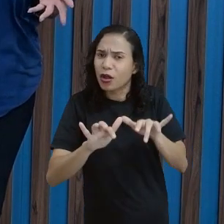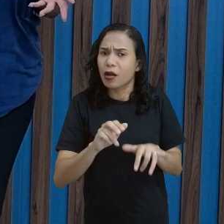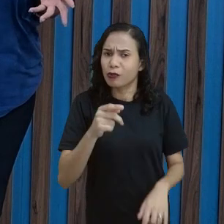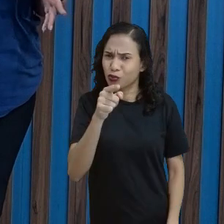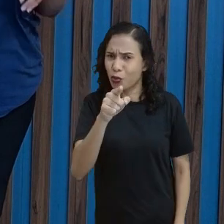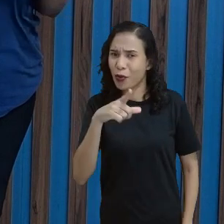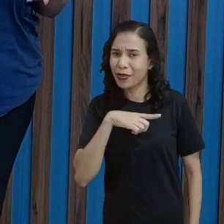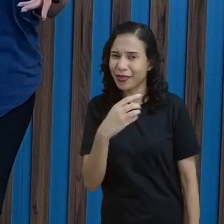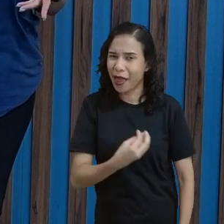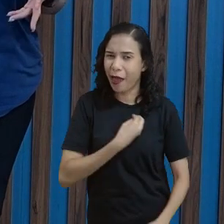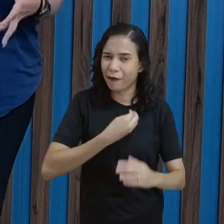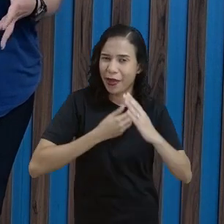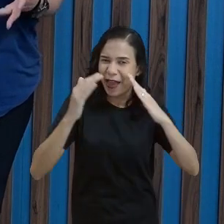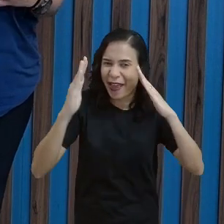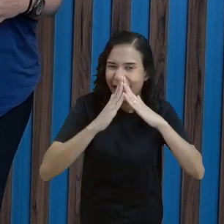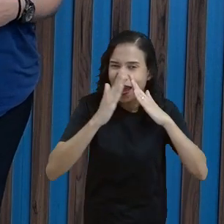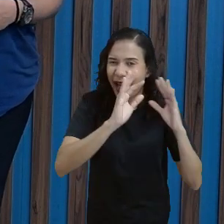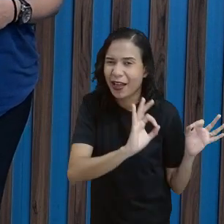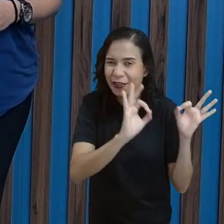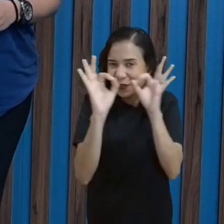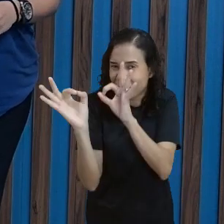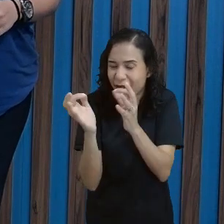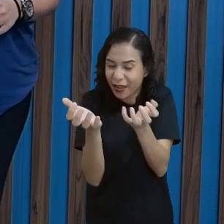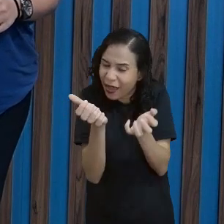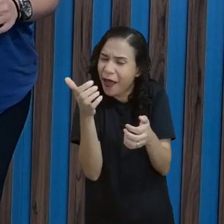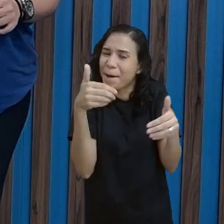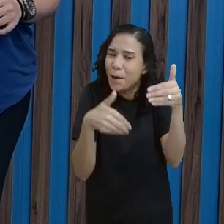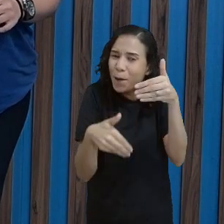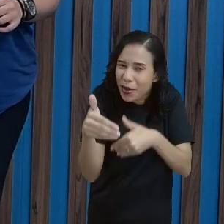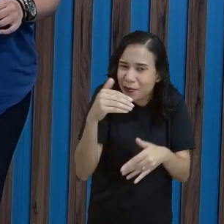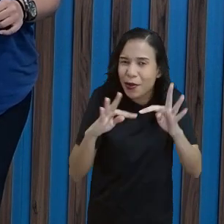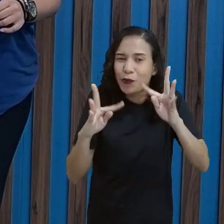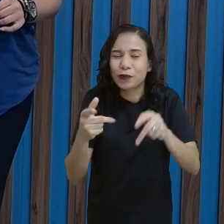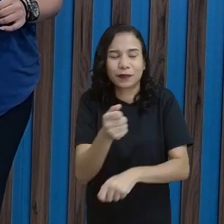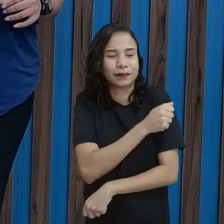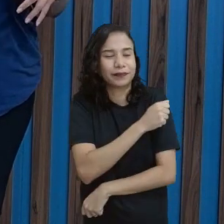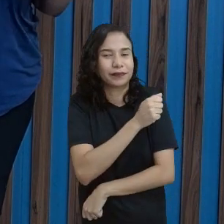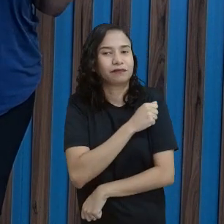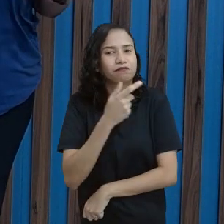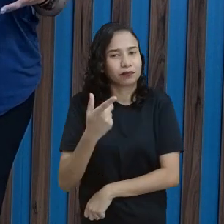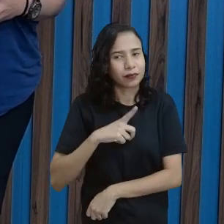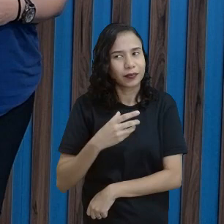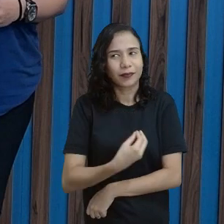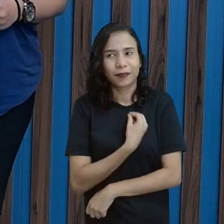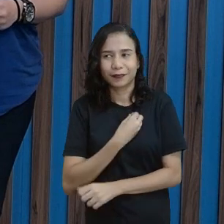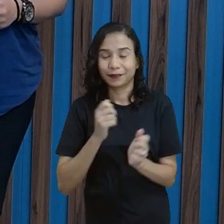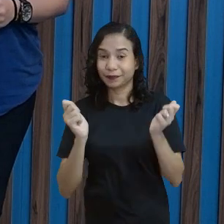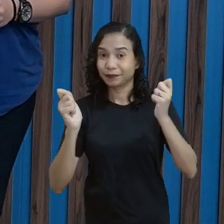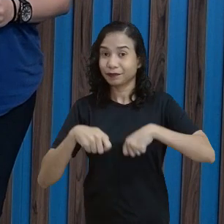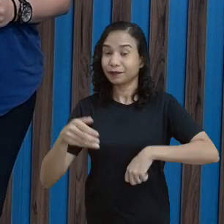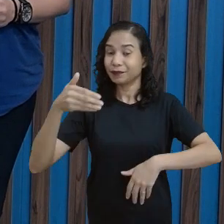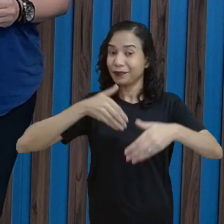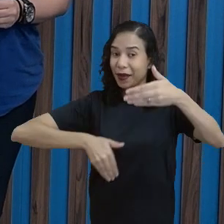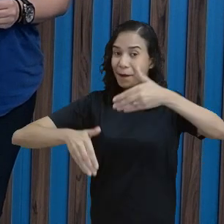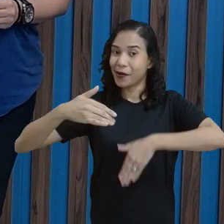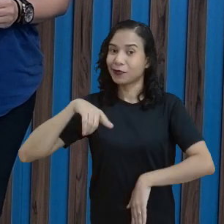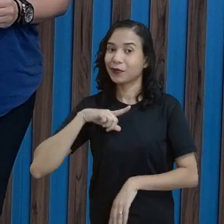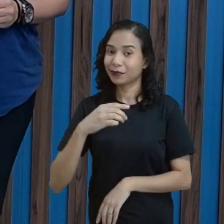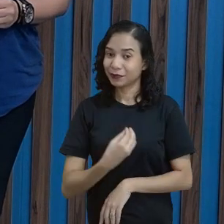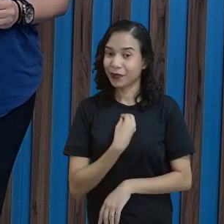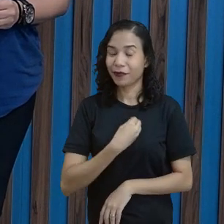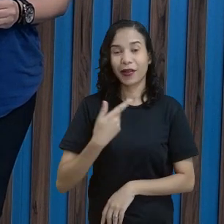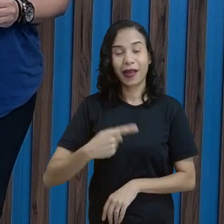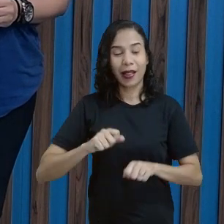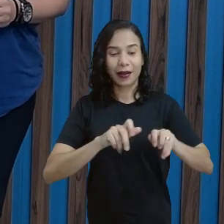em casa assistindo agora e quiser participar, né? Todos os estudantes da rede têm essa participação garantida